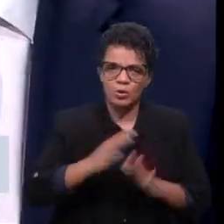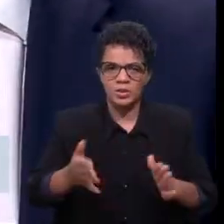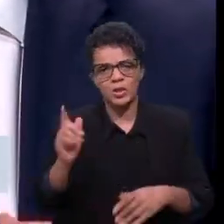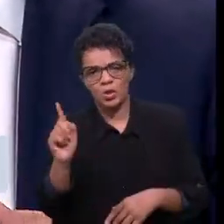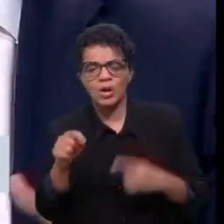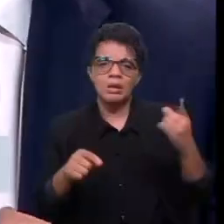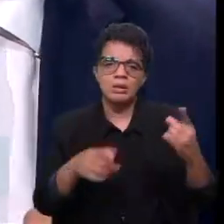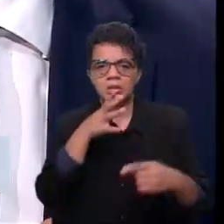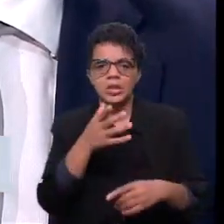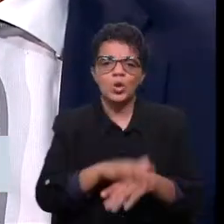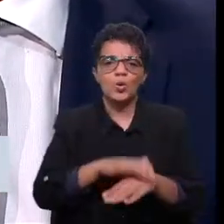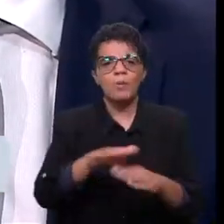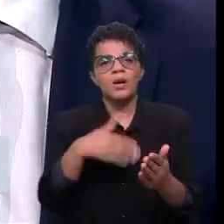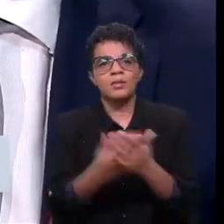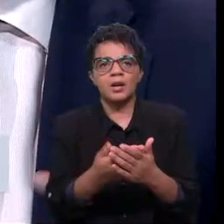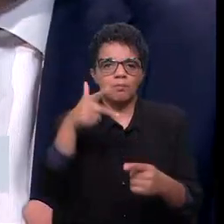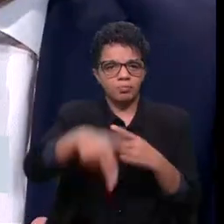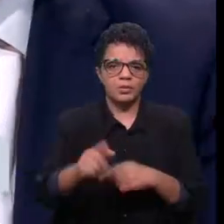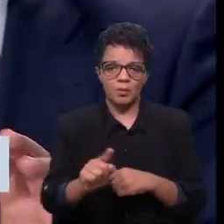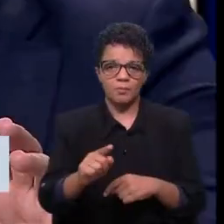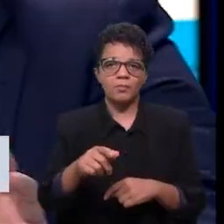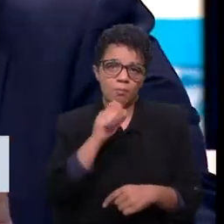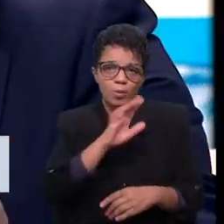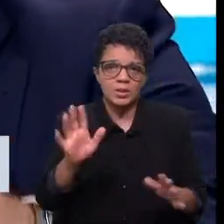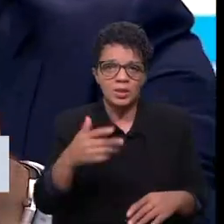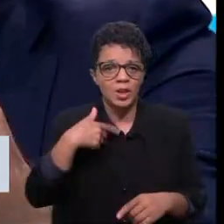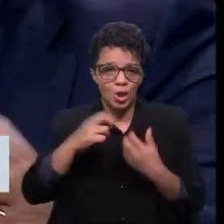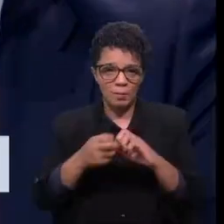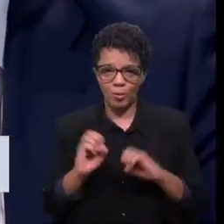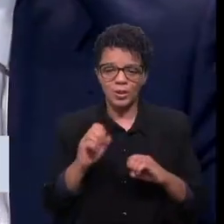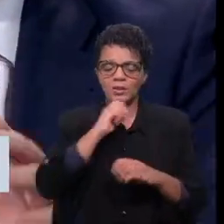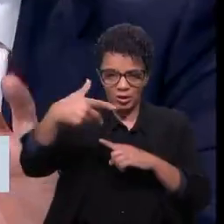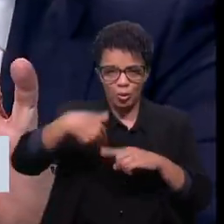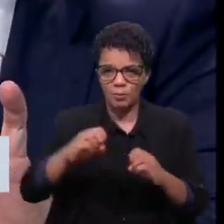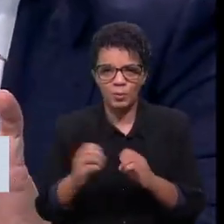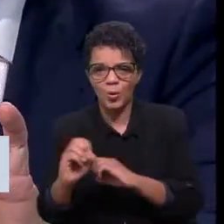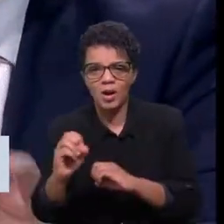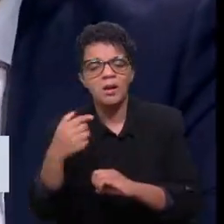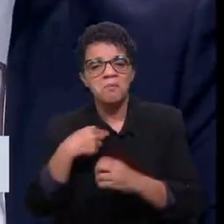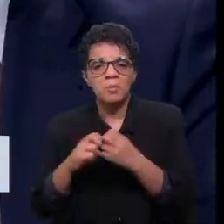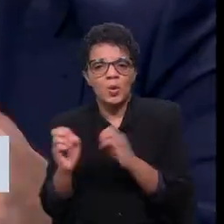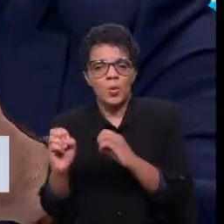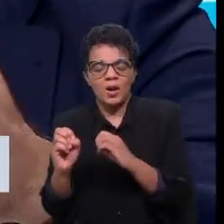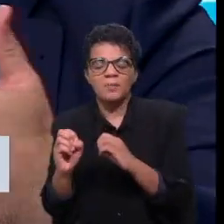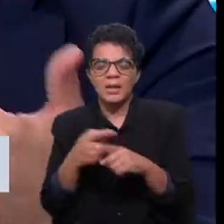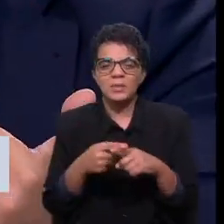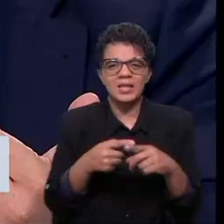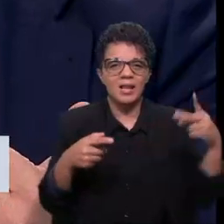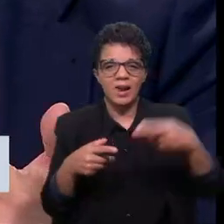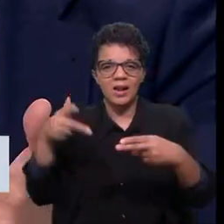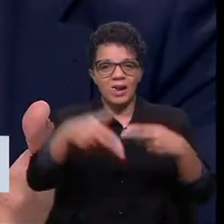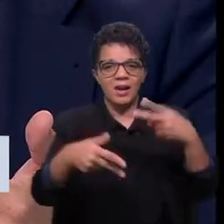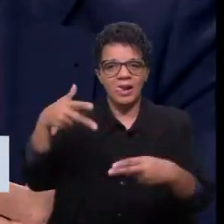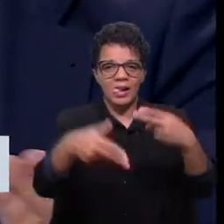termos ver F quiser interromper o tempo todo Pode ser mas eu não me importo pode interr seria muito interessante queixar